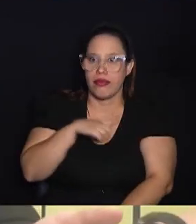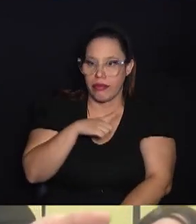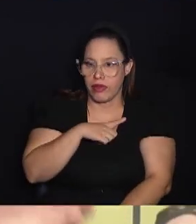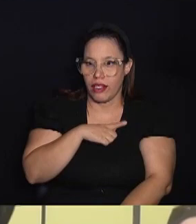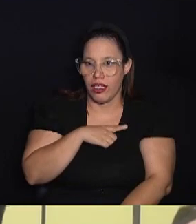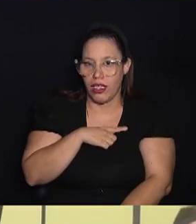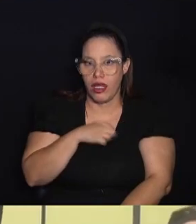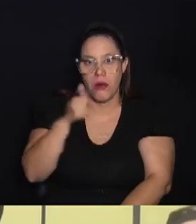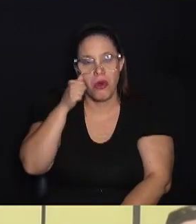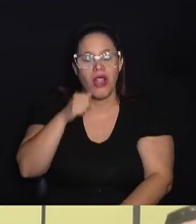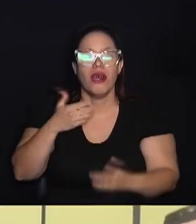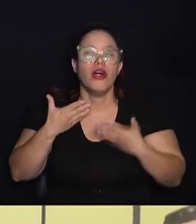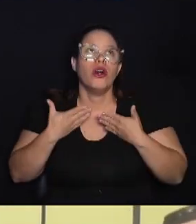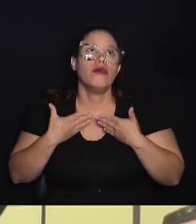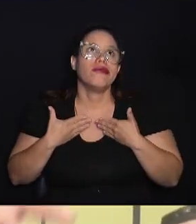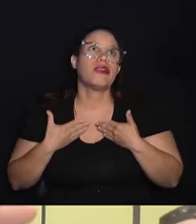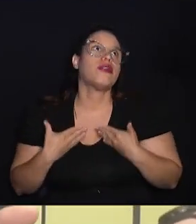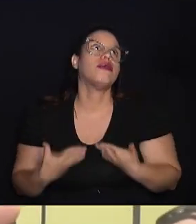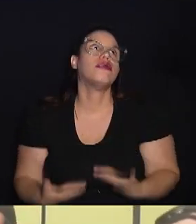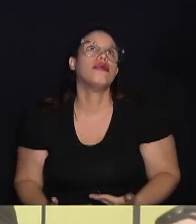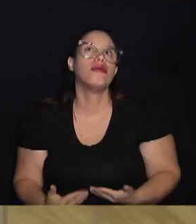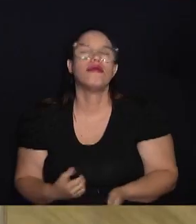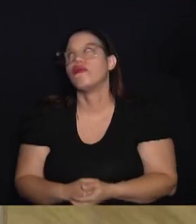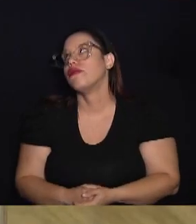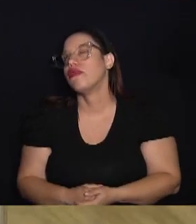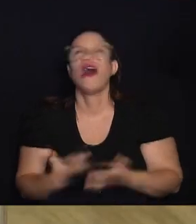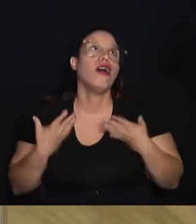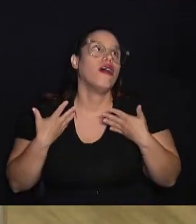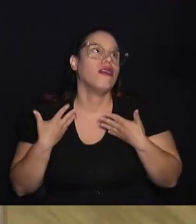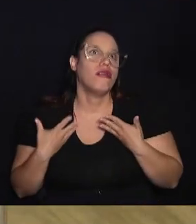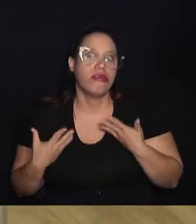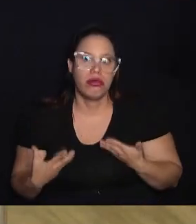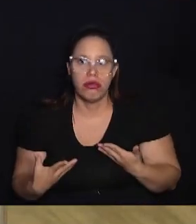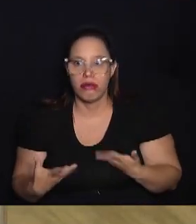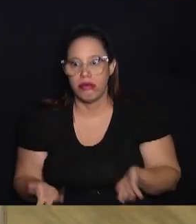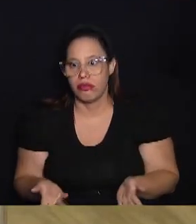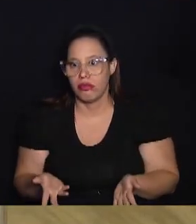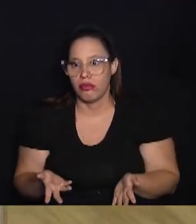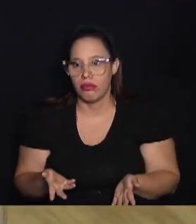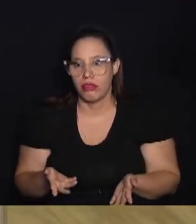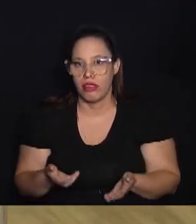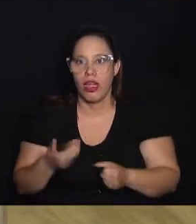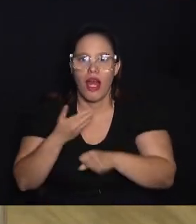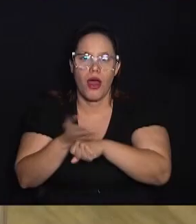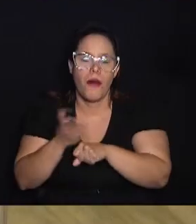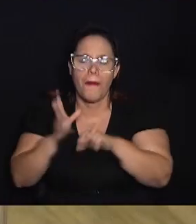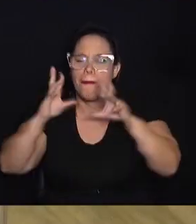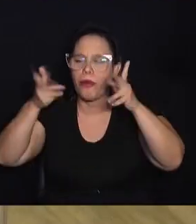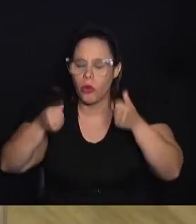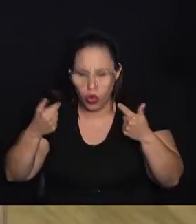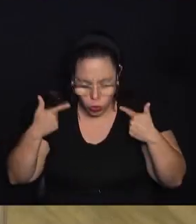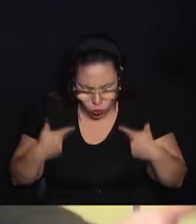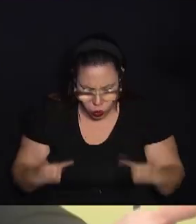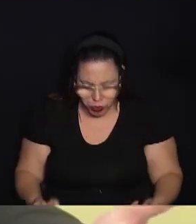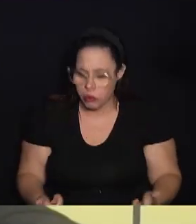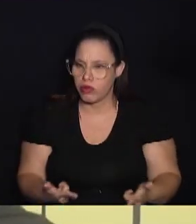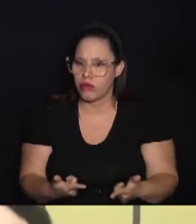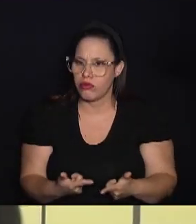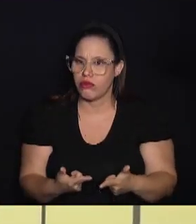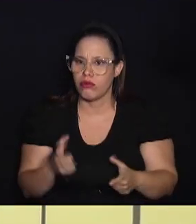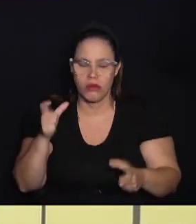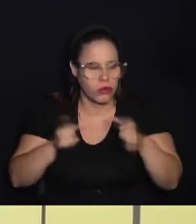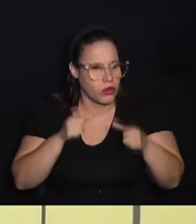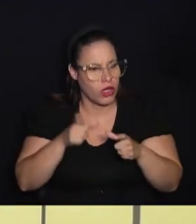acalmar parte parte do da misogenia né Então na verdade é uma prática para todos os corpos e para que paraas suas demandas